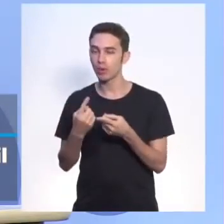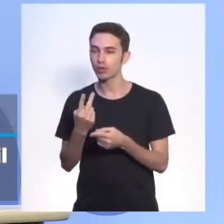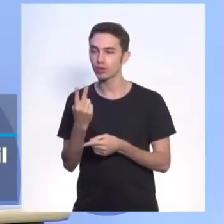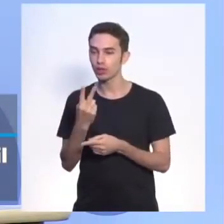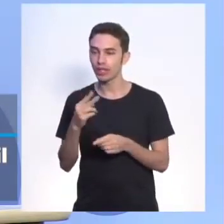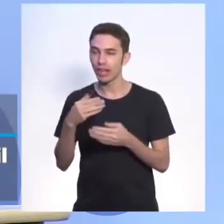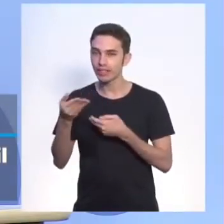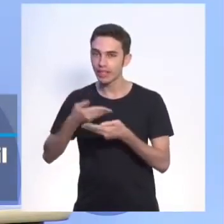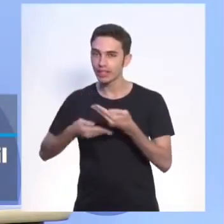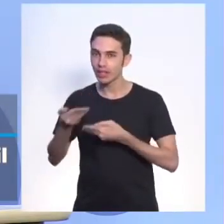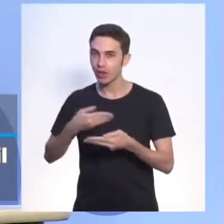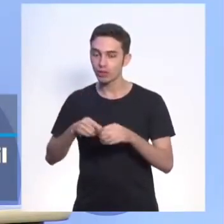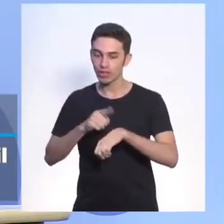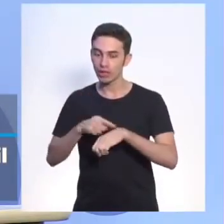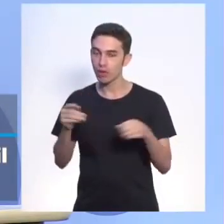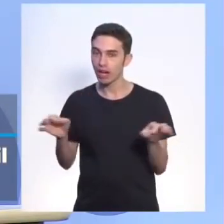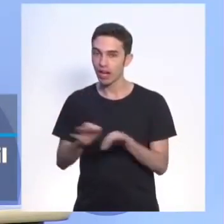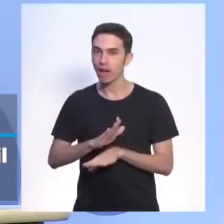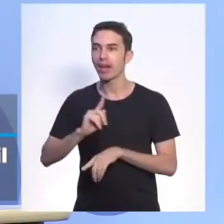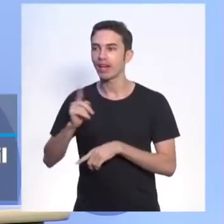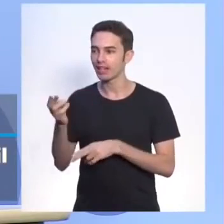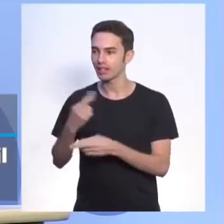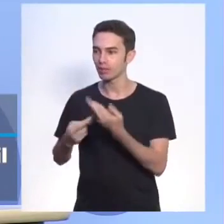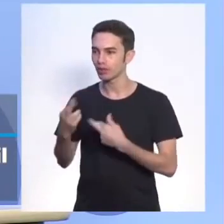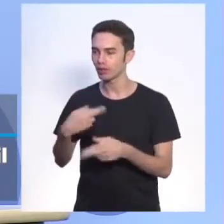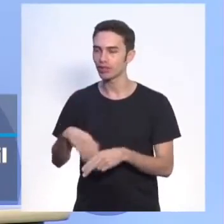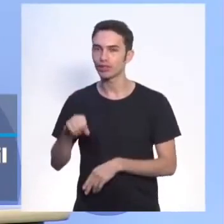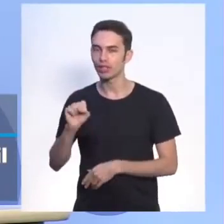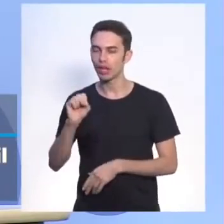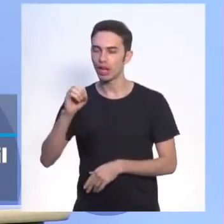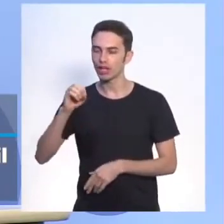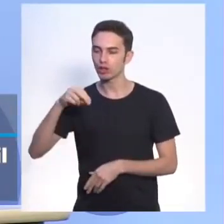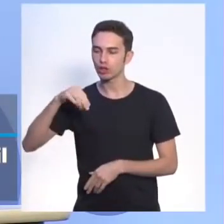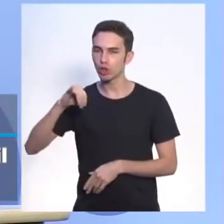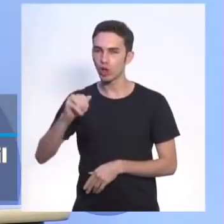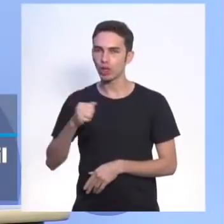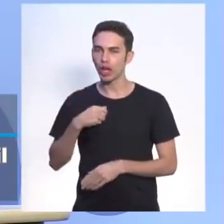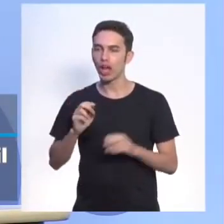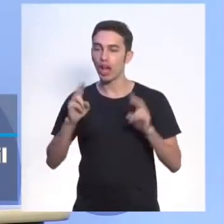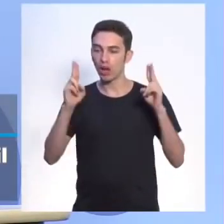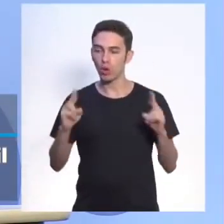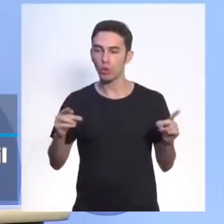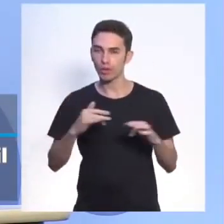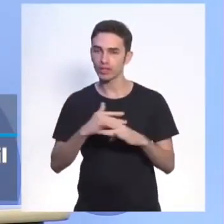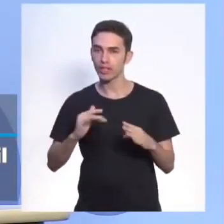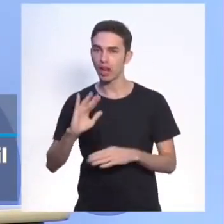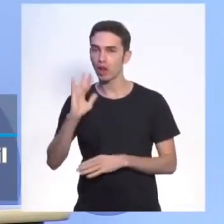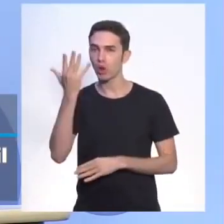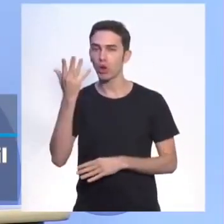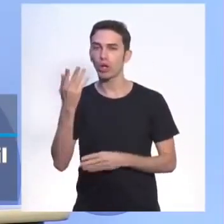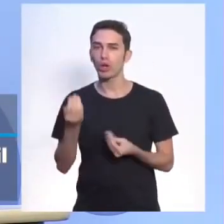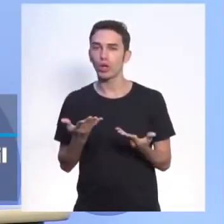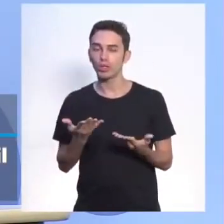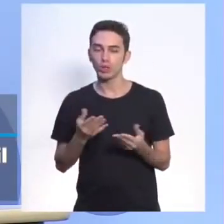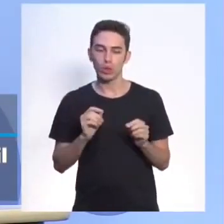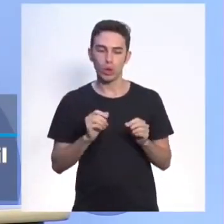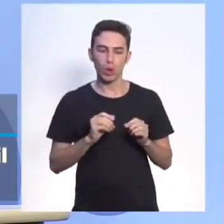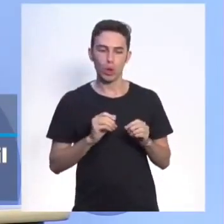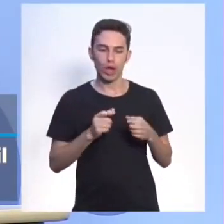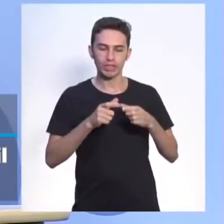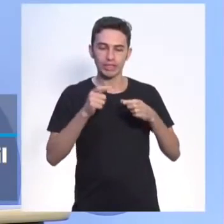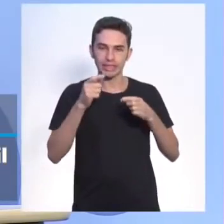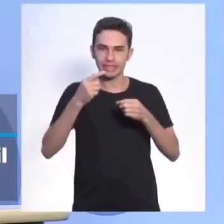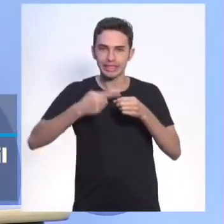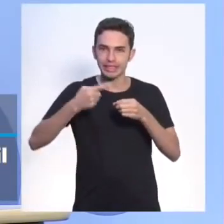da interação. Então vamos lá. Professora Sônia, ela diz, a urbanização ocorre quando acontece um crescimento de